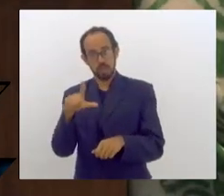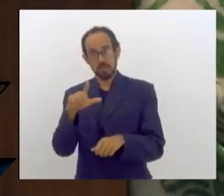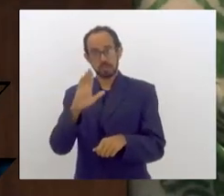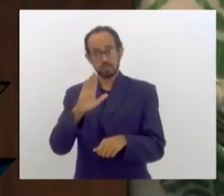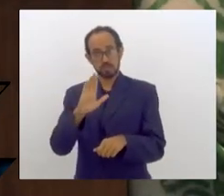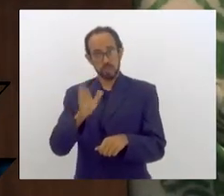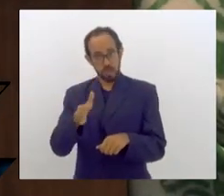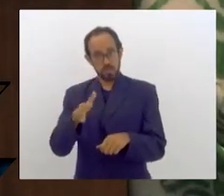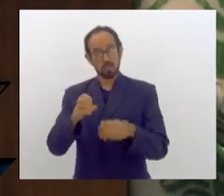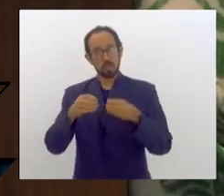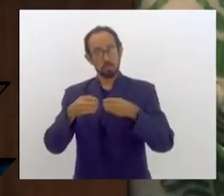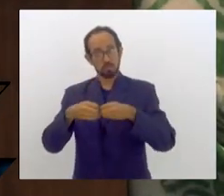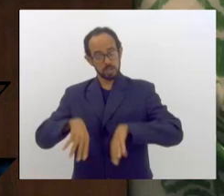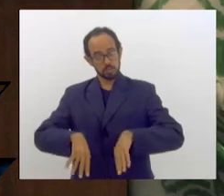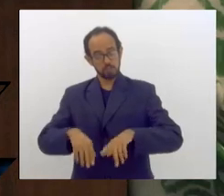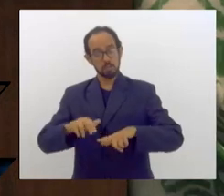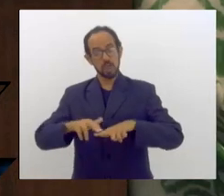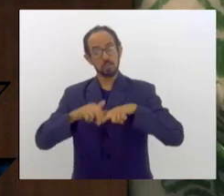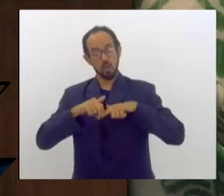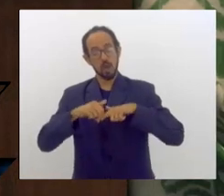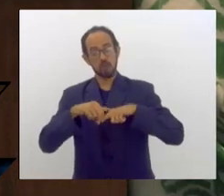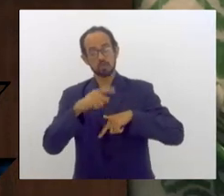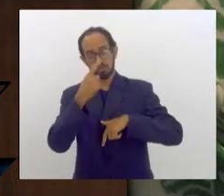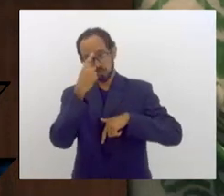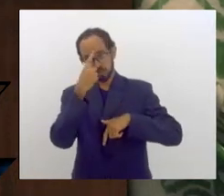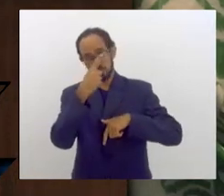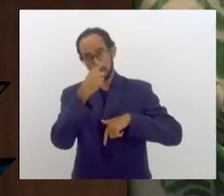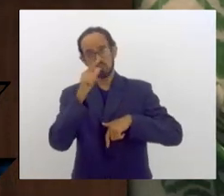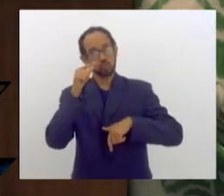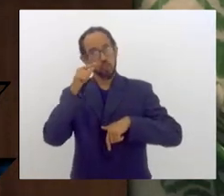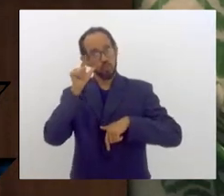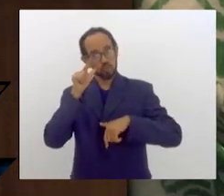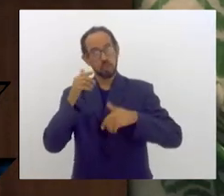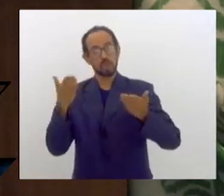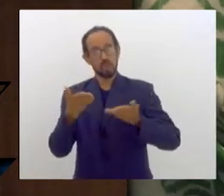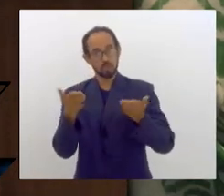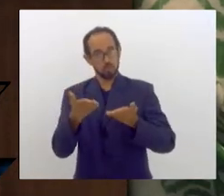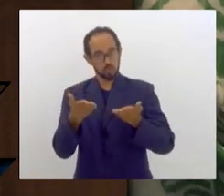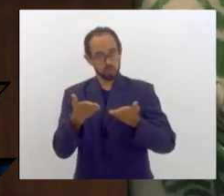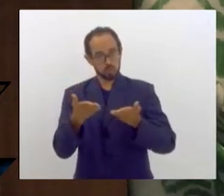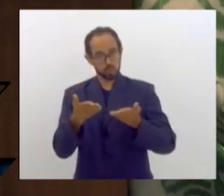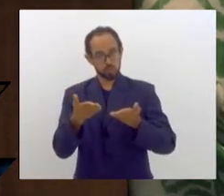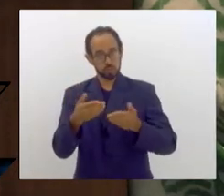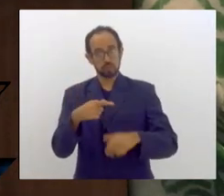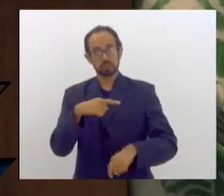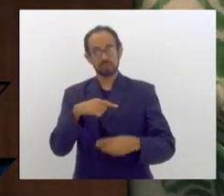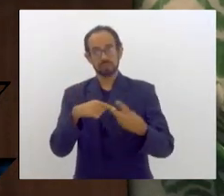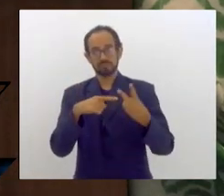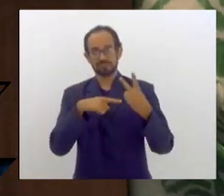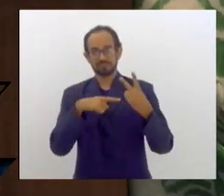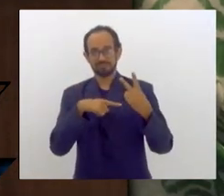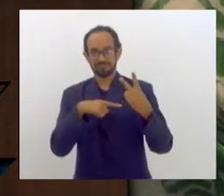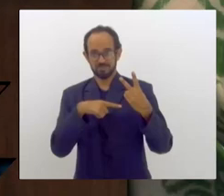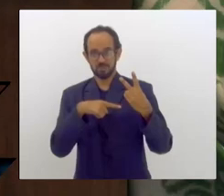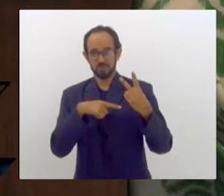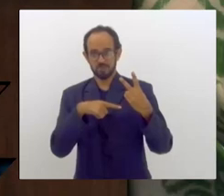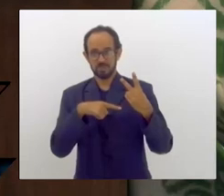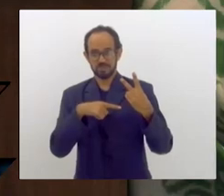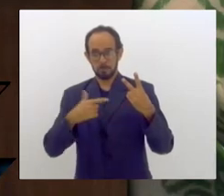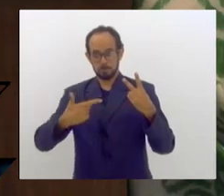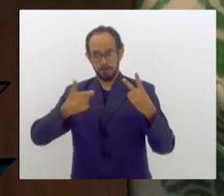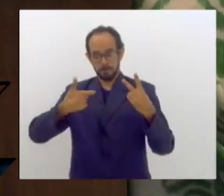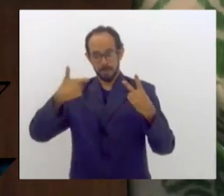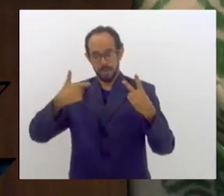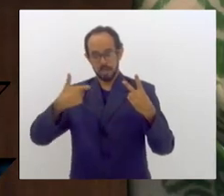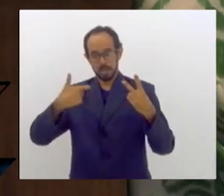que foram prejudicados por essa lógica, o de ontem e o de hoje, ou seja, temos duas balas na